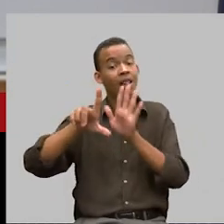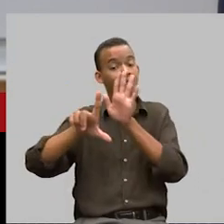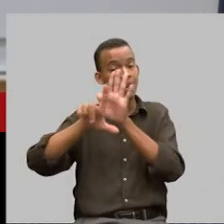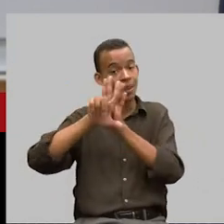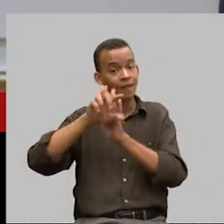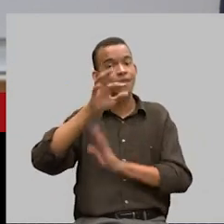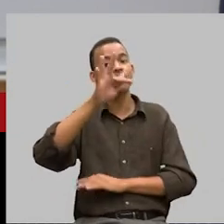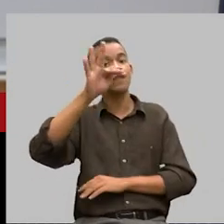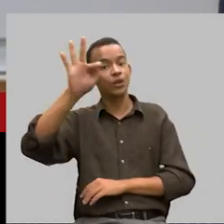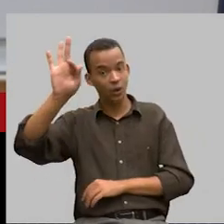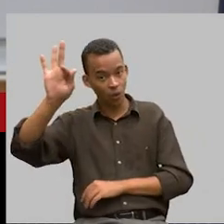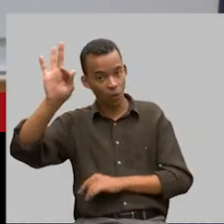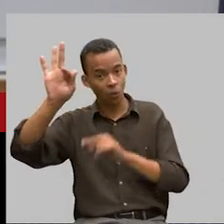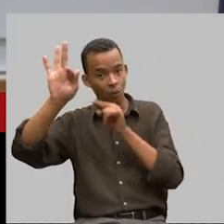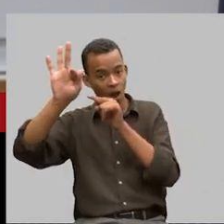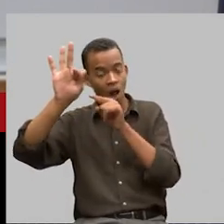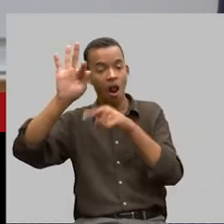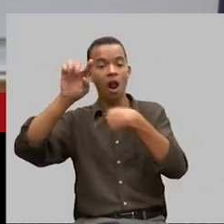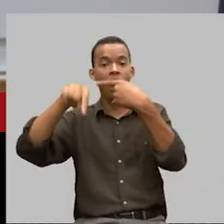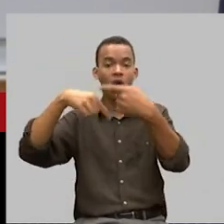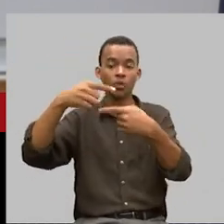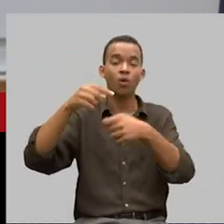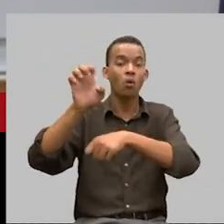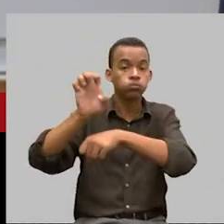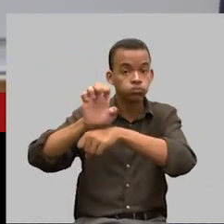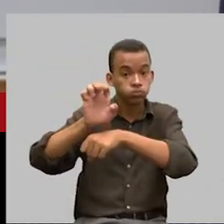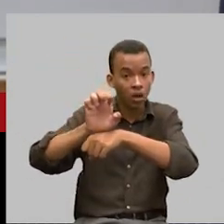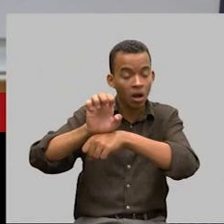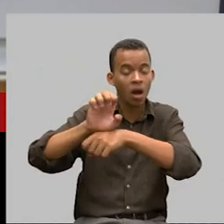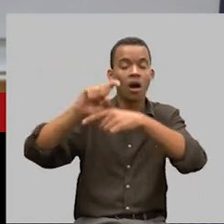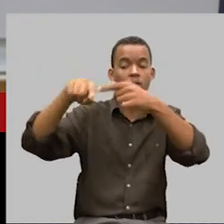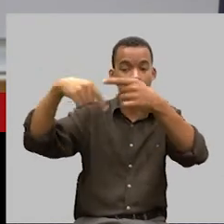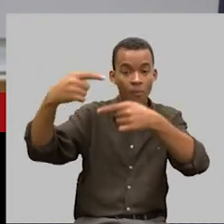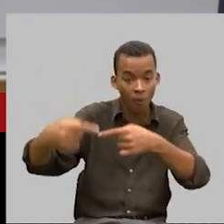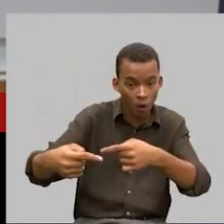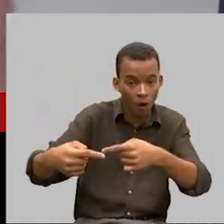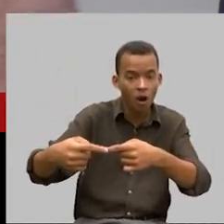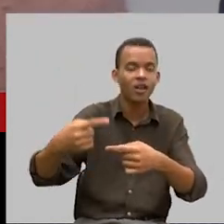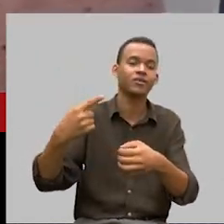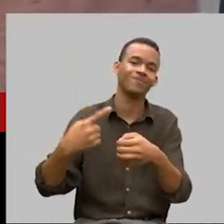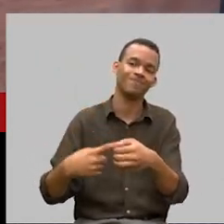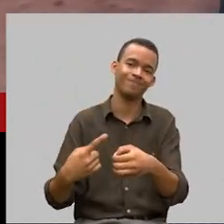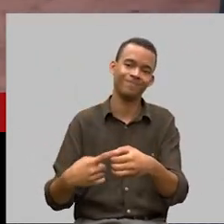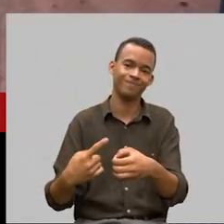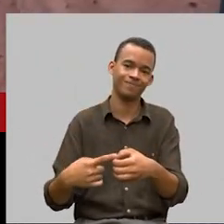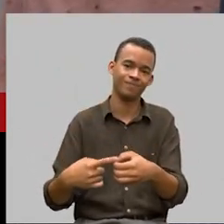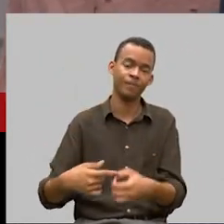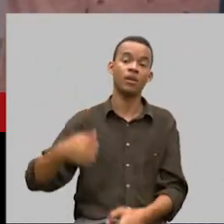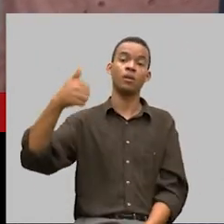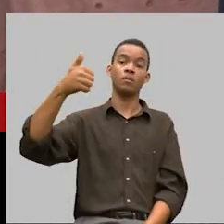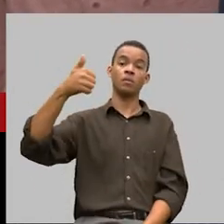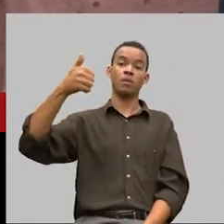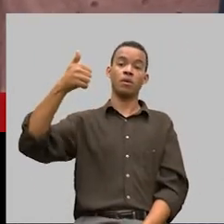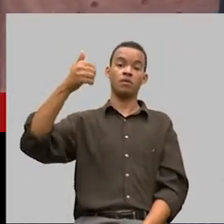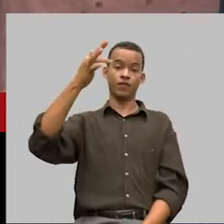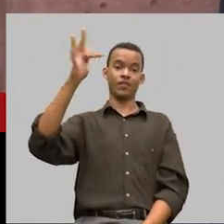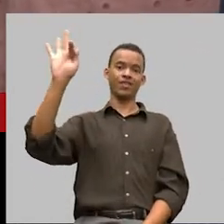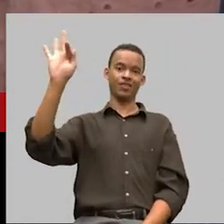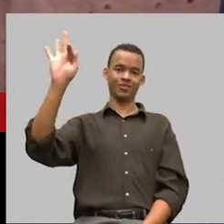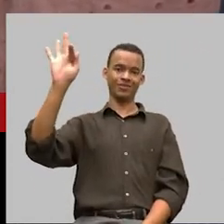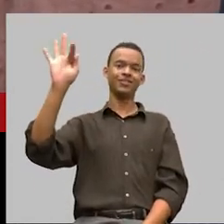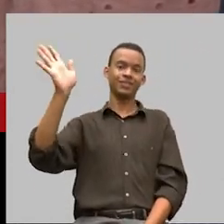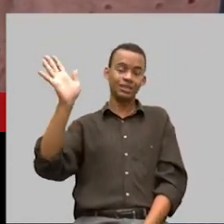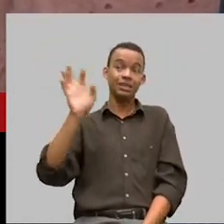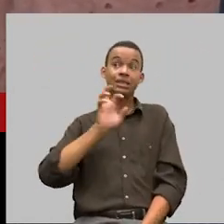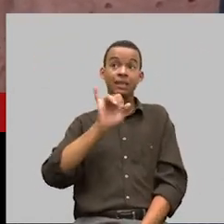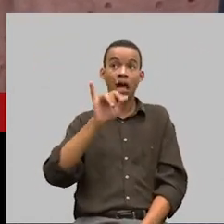estadual e é a partir desta lei que você discute lei municipal se a gente não conseguir entender essa